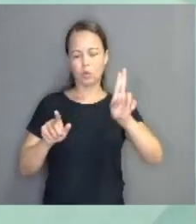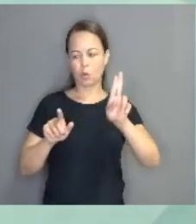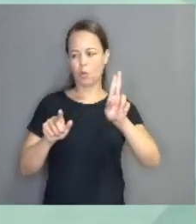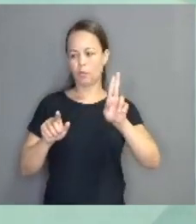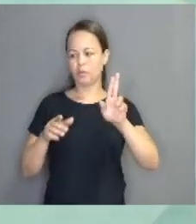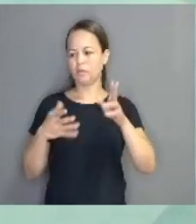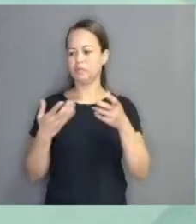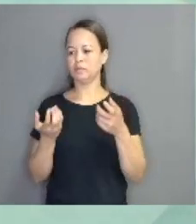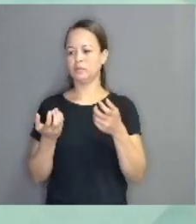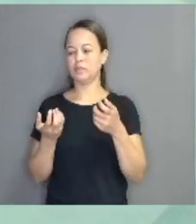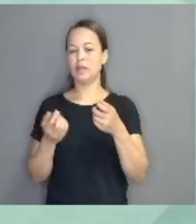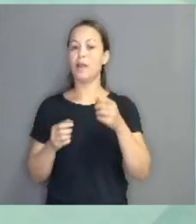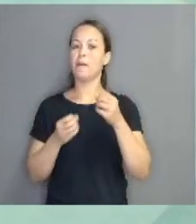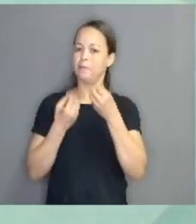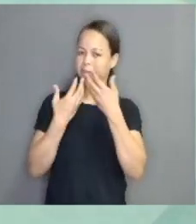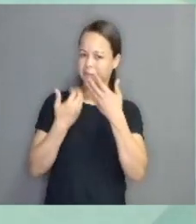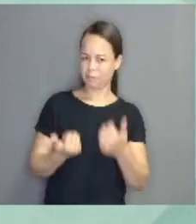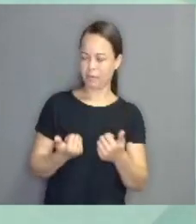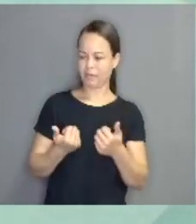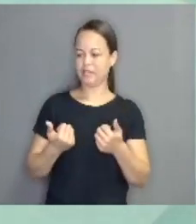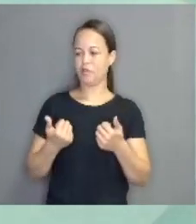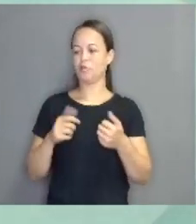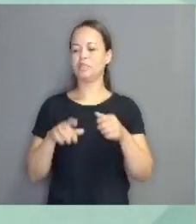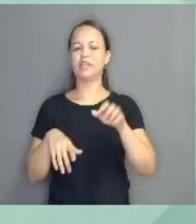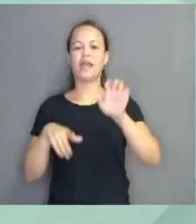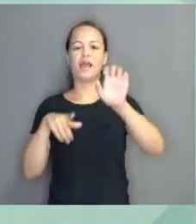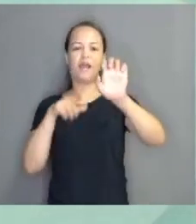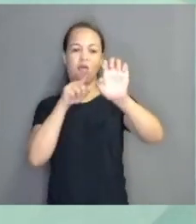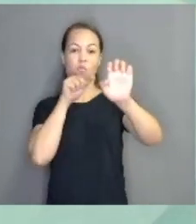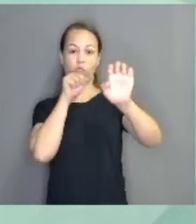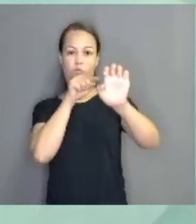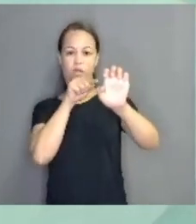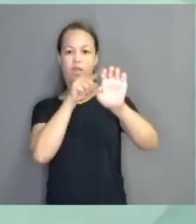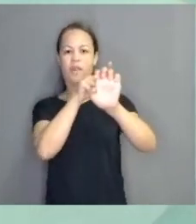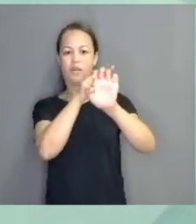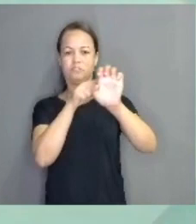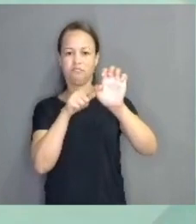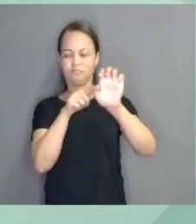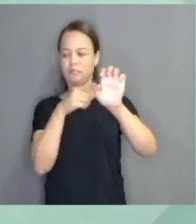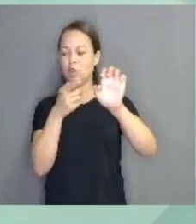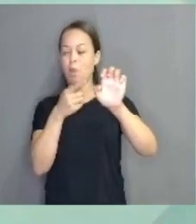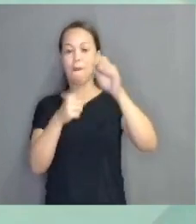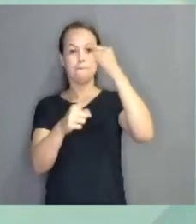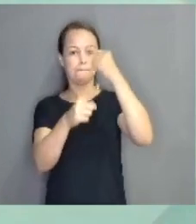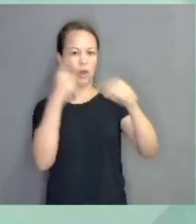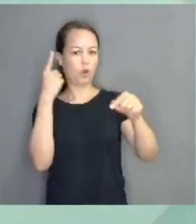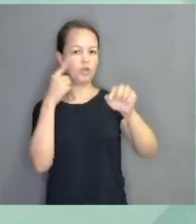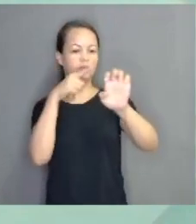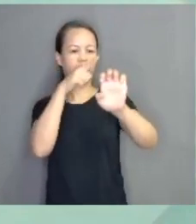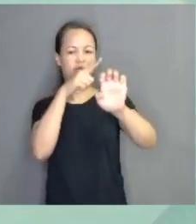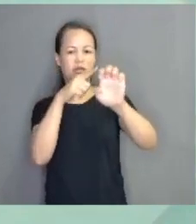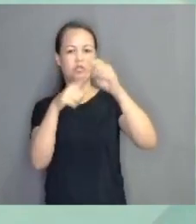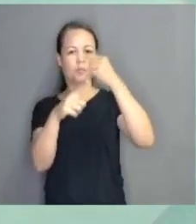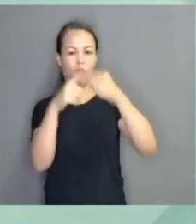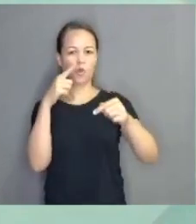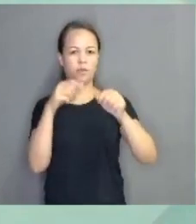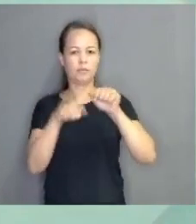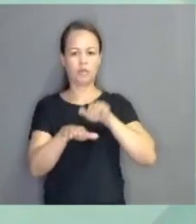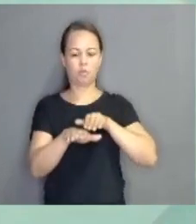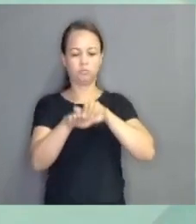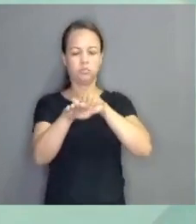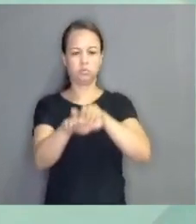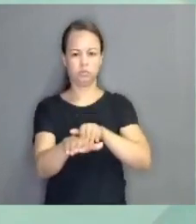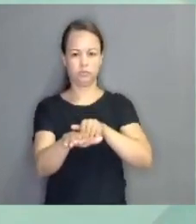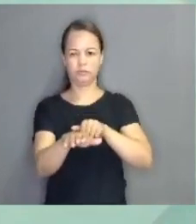Muito bem, essa plaquinha aqui onde tem a letrinha E. Essa placa indica que é proibido estacionar, por isso que